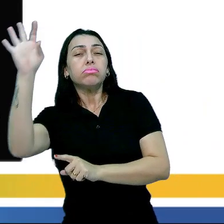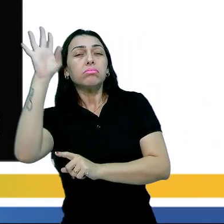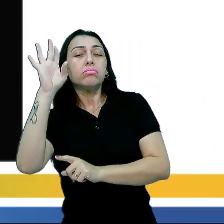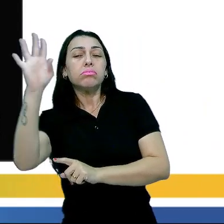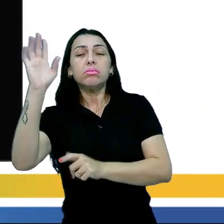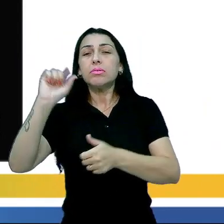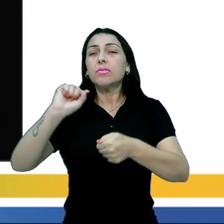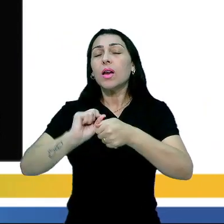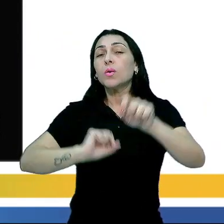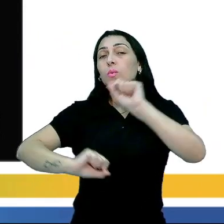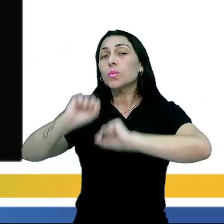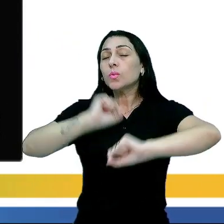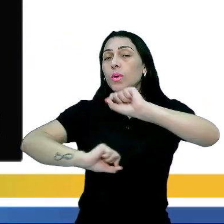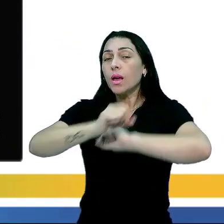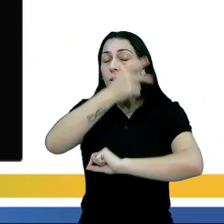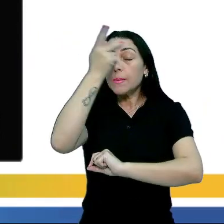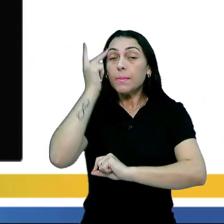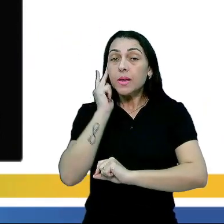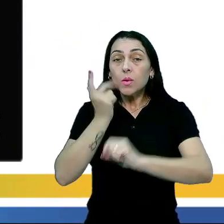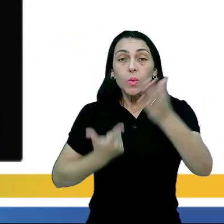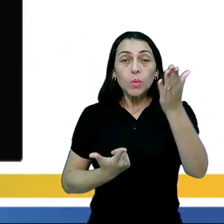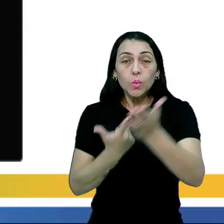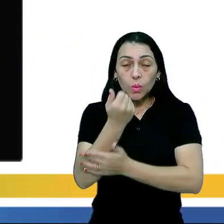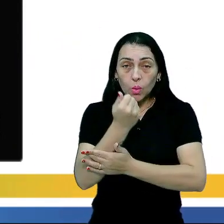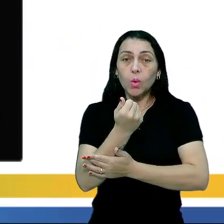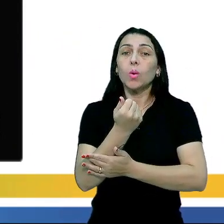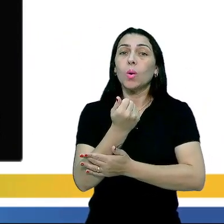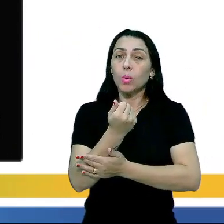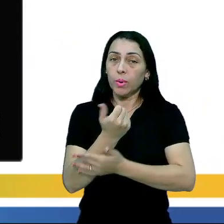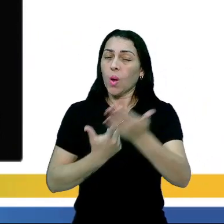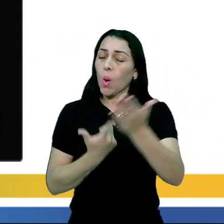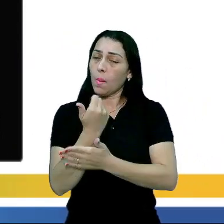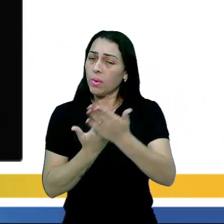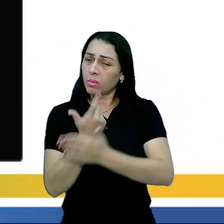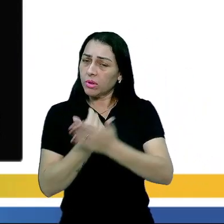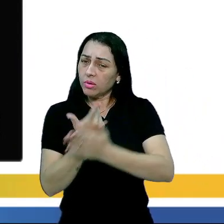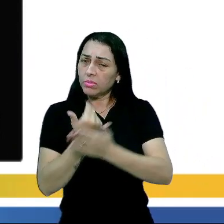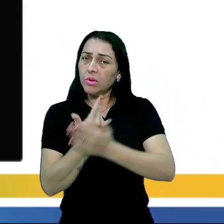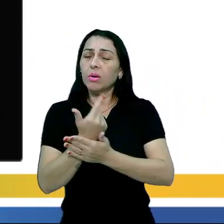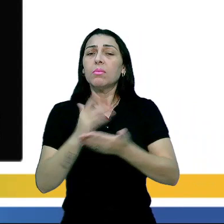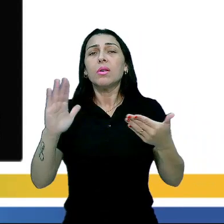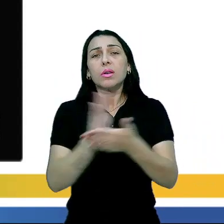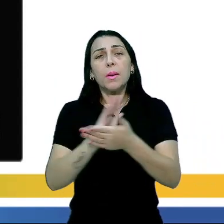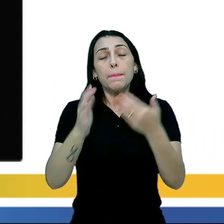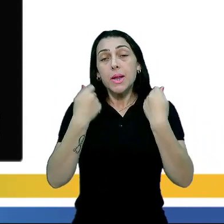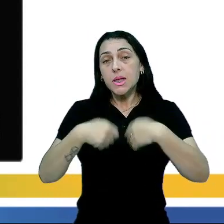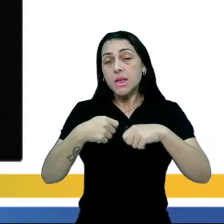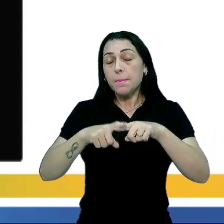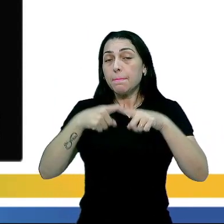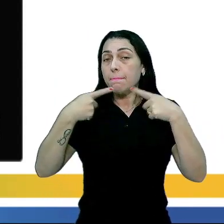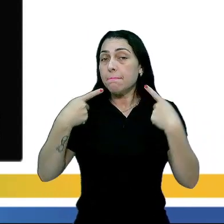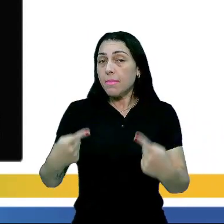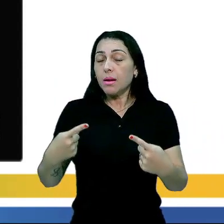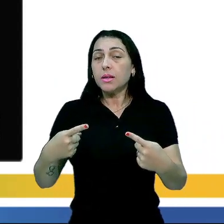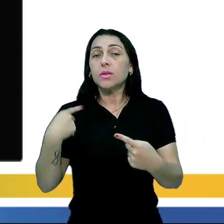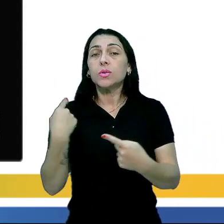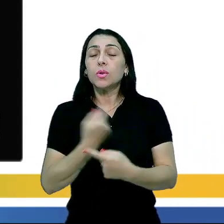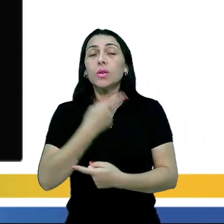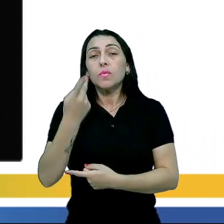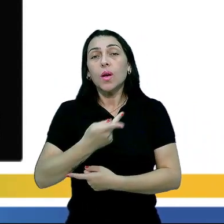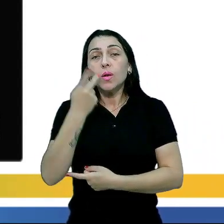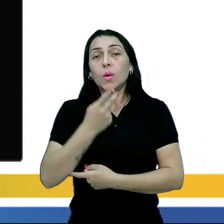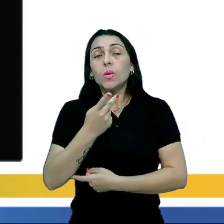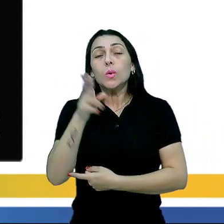faz com que as pessoas comprem compulsivamente, muitas vezes aquilo que precisa, mas quando nós falamos